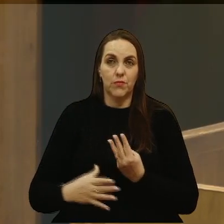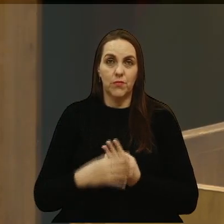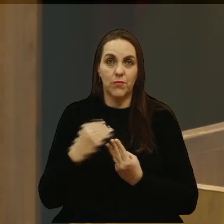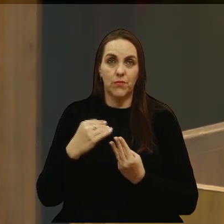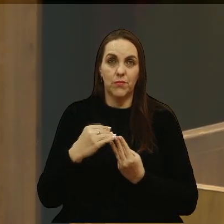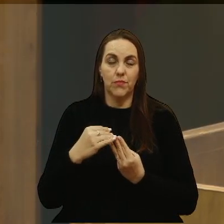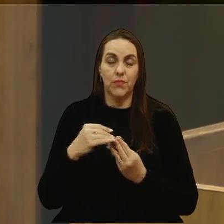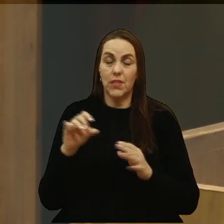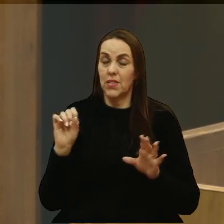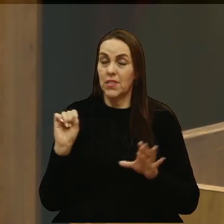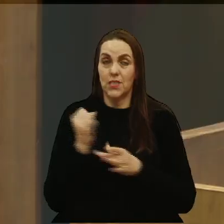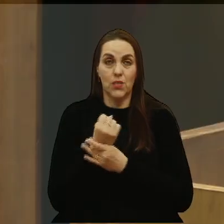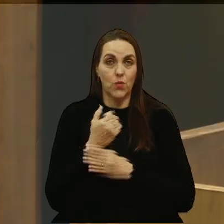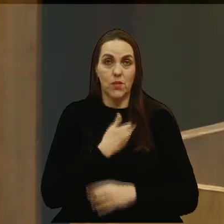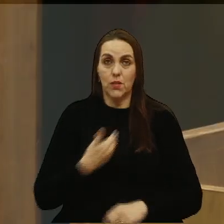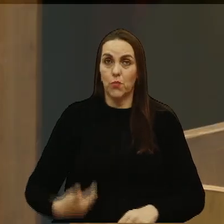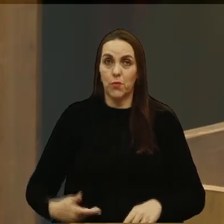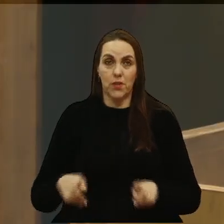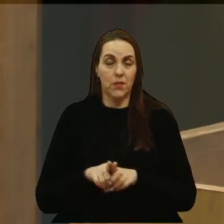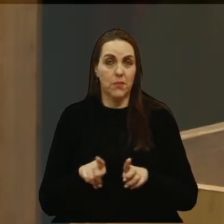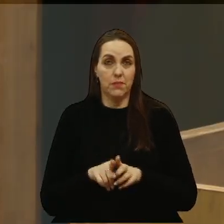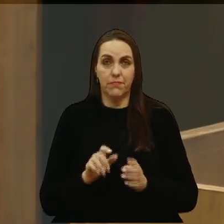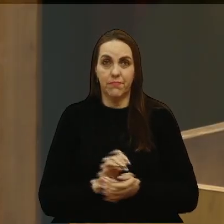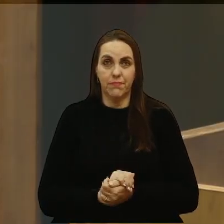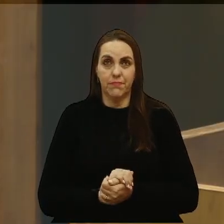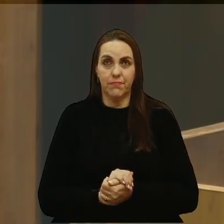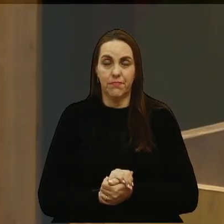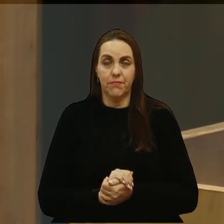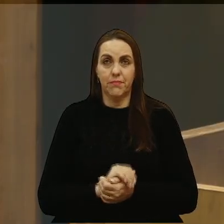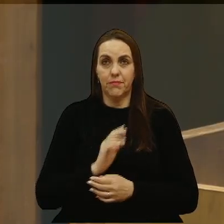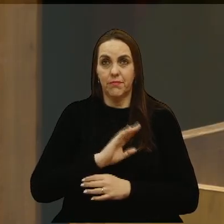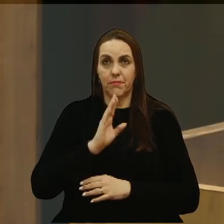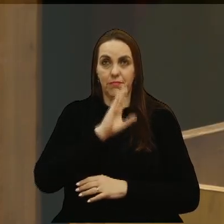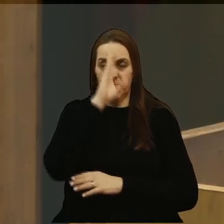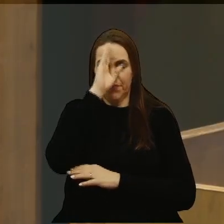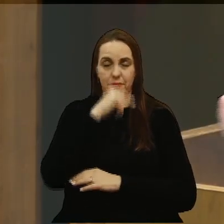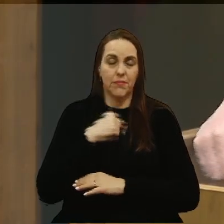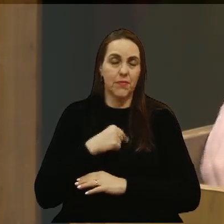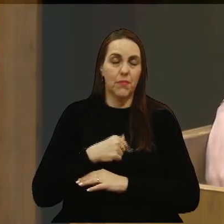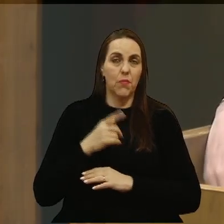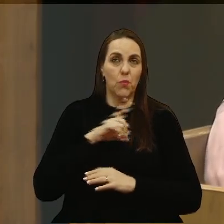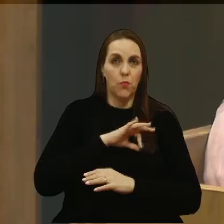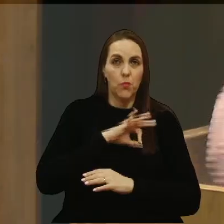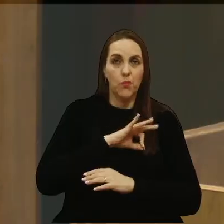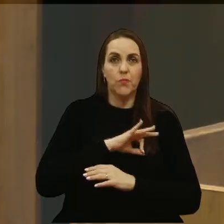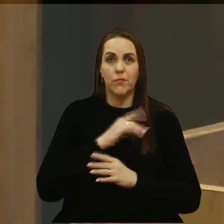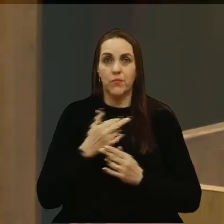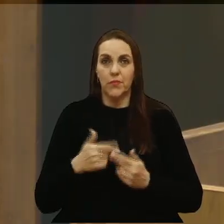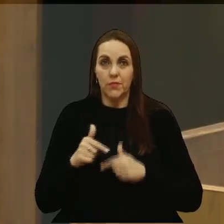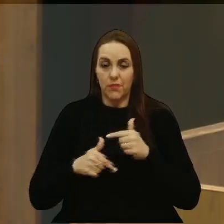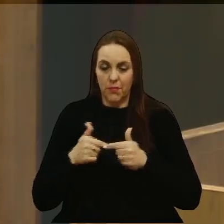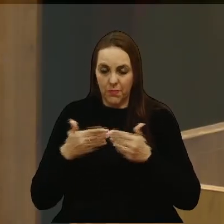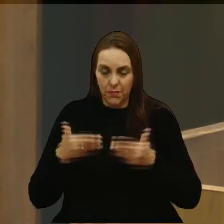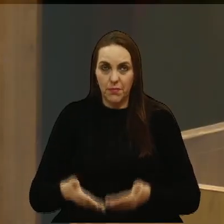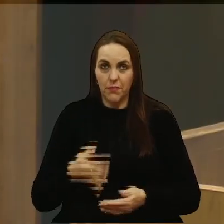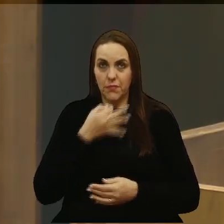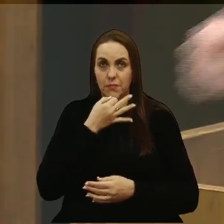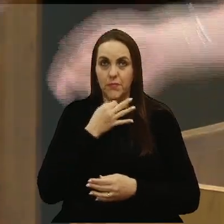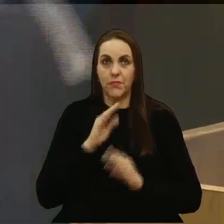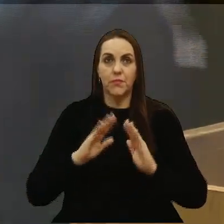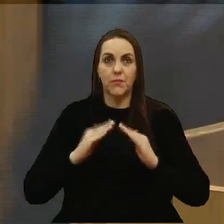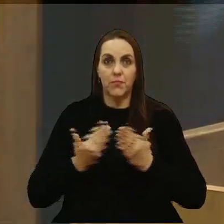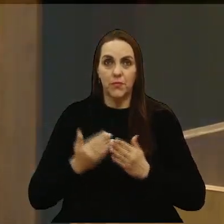Segurança pública também. A Brigada Militar, Polícia Civil, Bombeiro, GP, trabalham em Caxias do Sul. As escolas